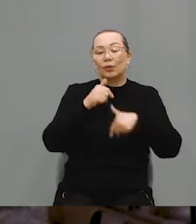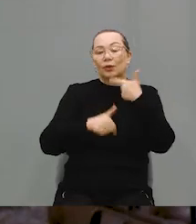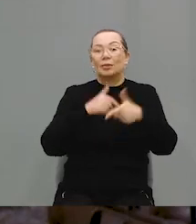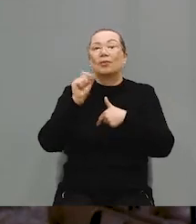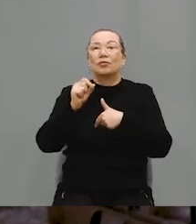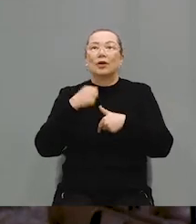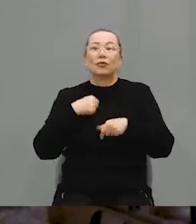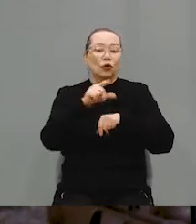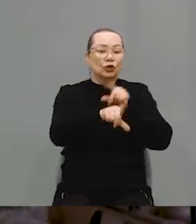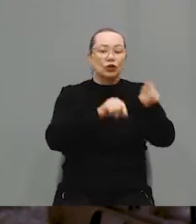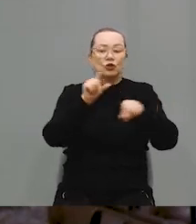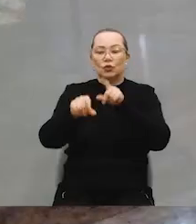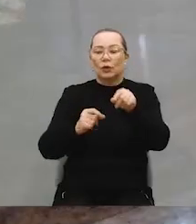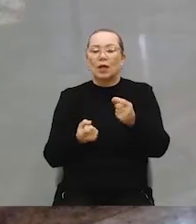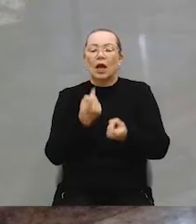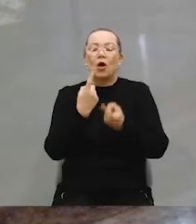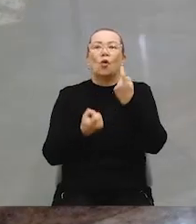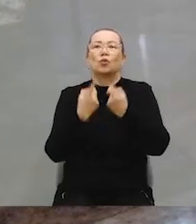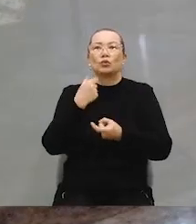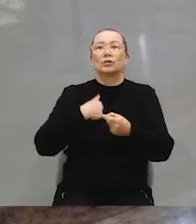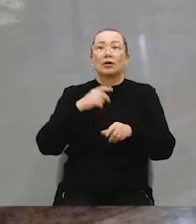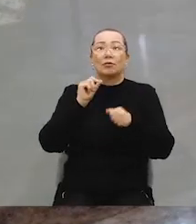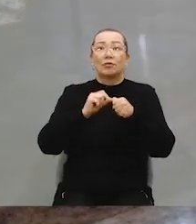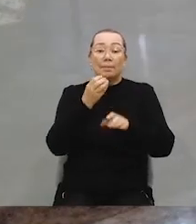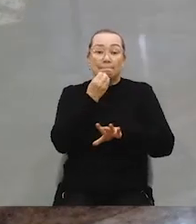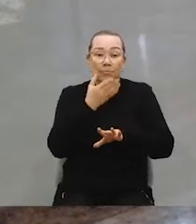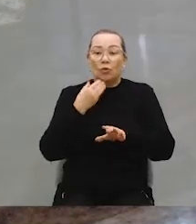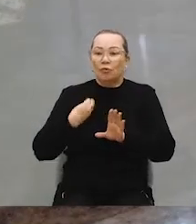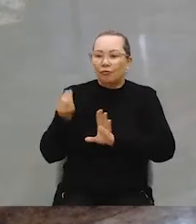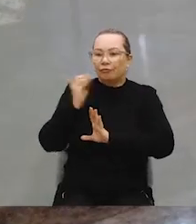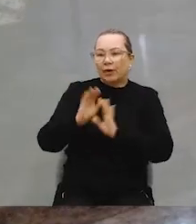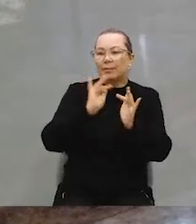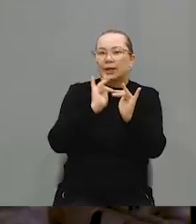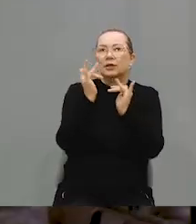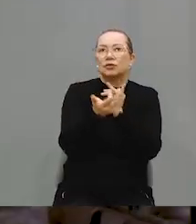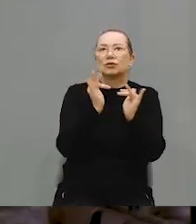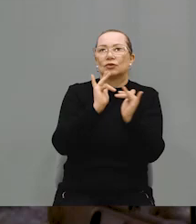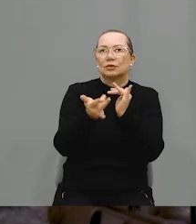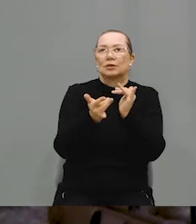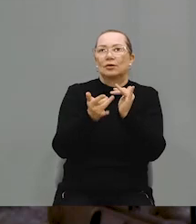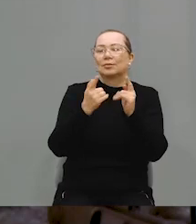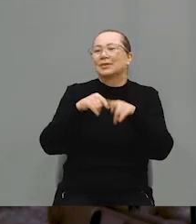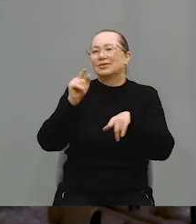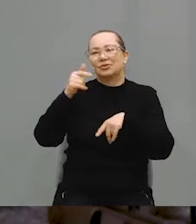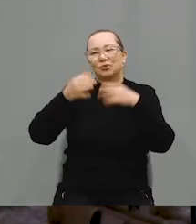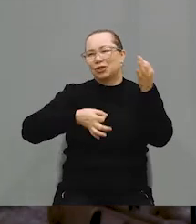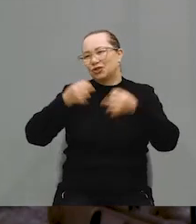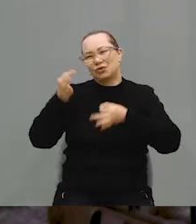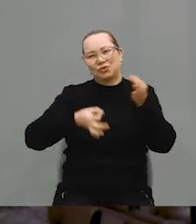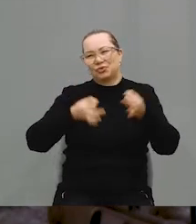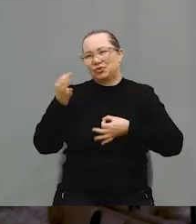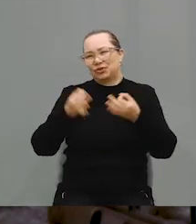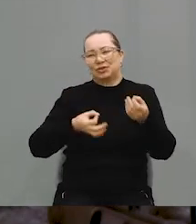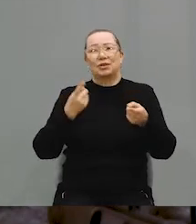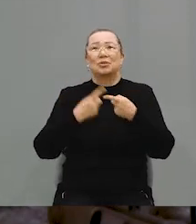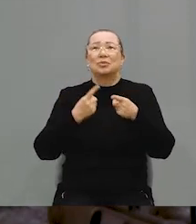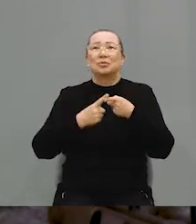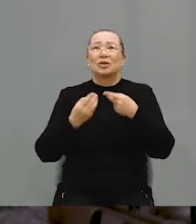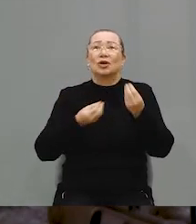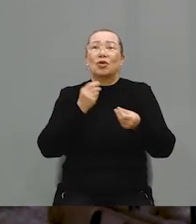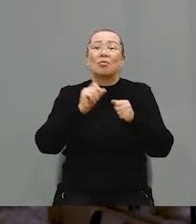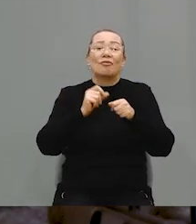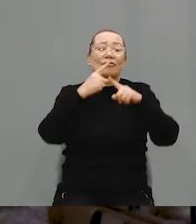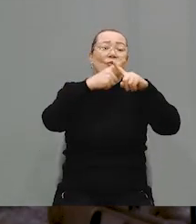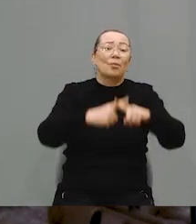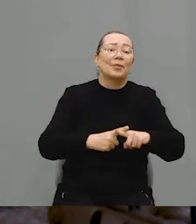assim, vou escolher algumas tirinhas, as que ficarem boas vão para a rede social. Não é justo, sabe? Depois cheguei à conclusão que porque eu vou estabelecer uma competição